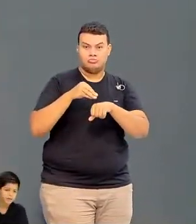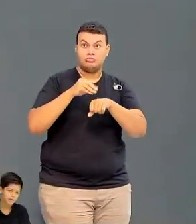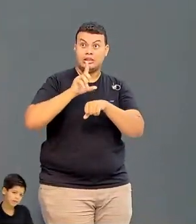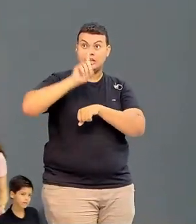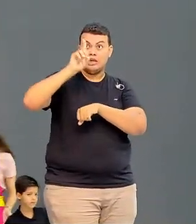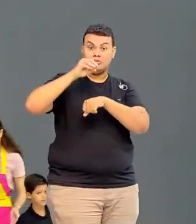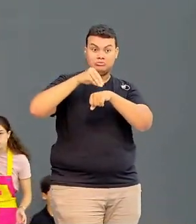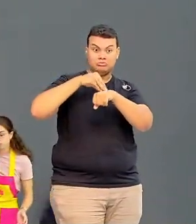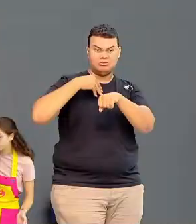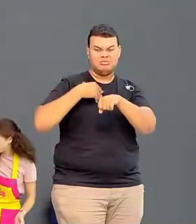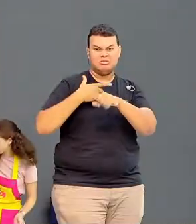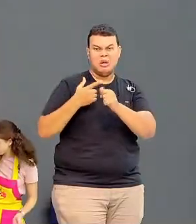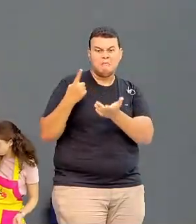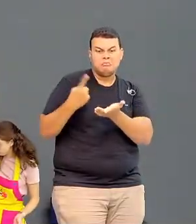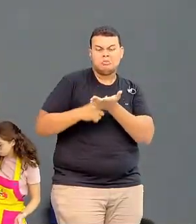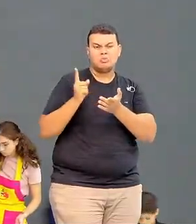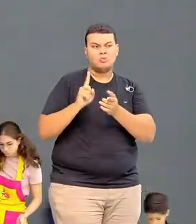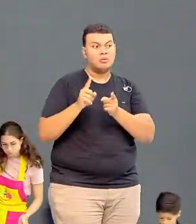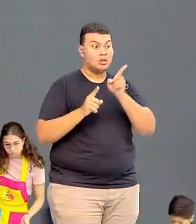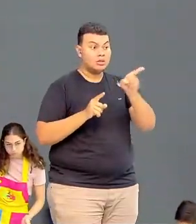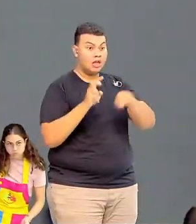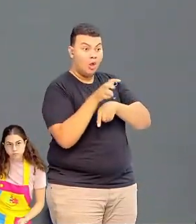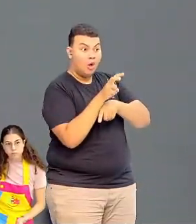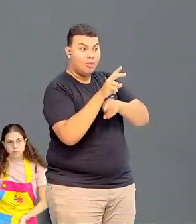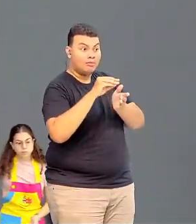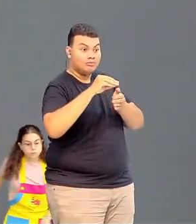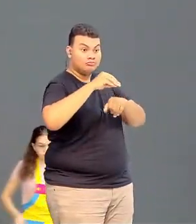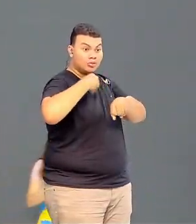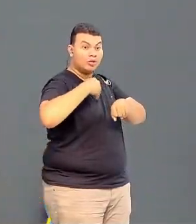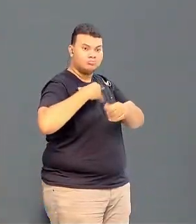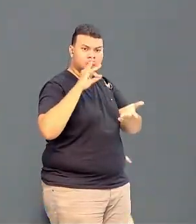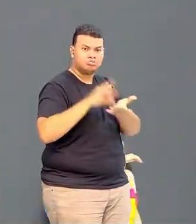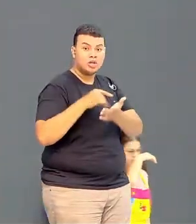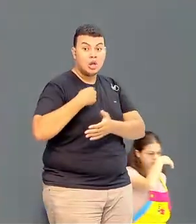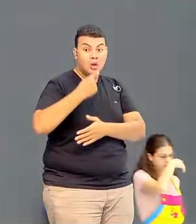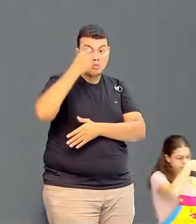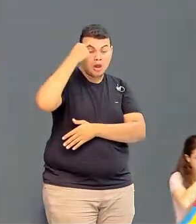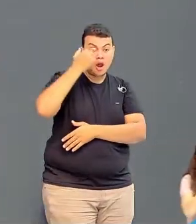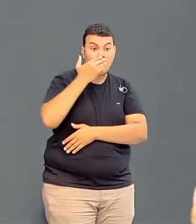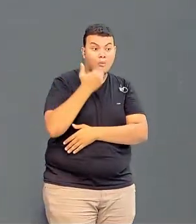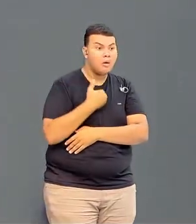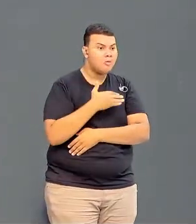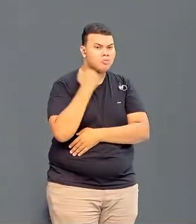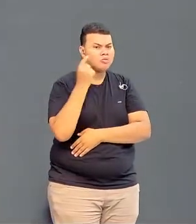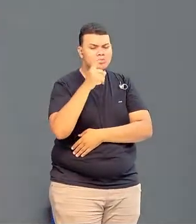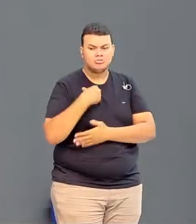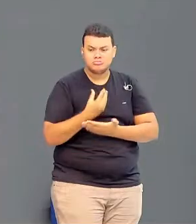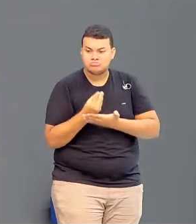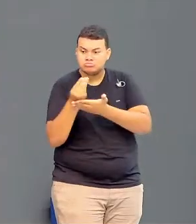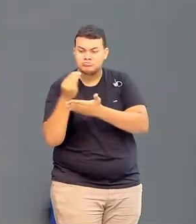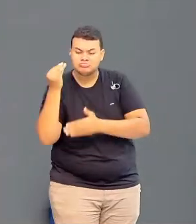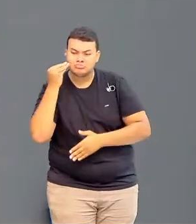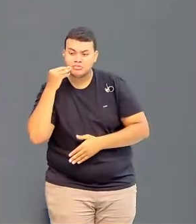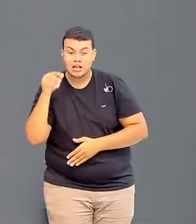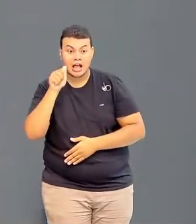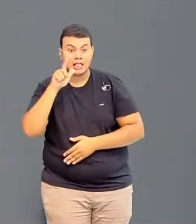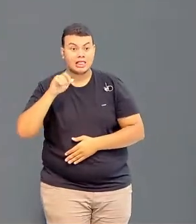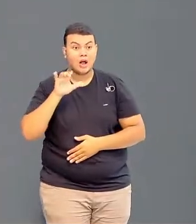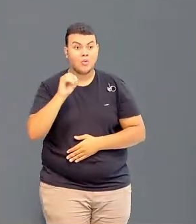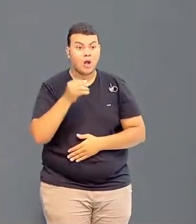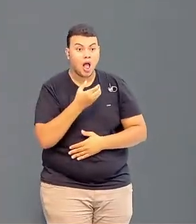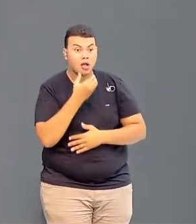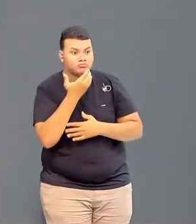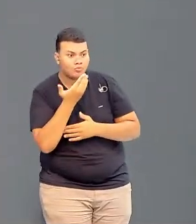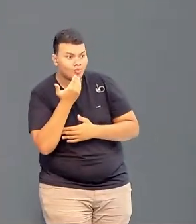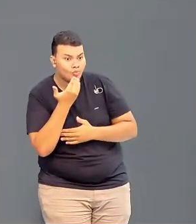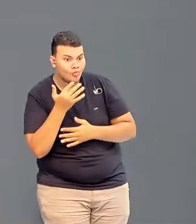recebi é verdadeiro. Eu pensei que eu iria morrer, eu comi e não morri, prova aí você para ver se você morre. Aí o homem comeu, não morreu,